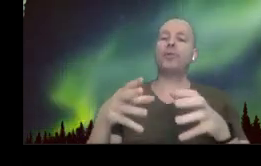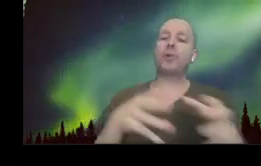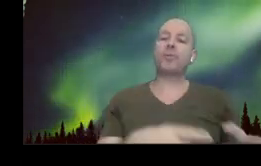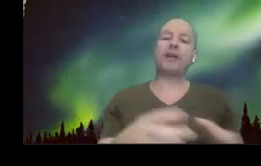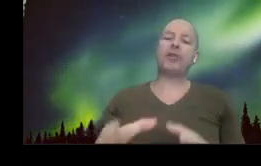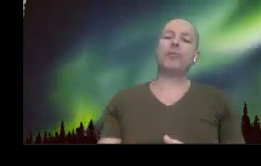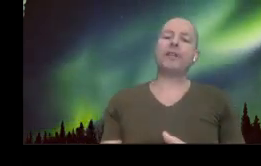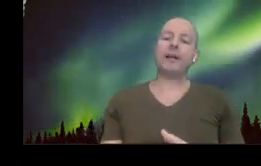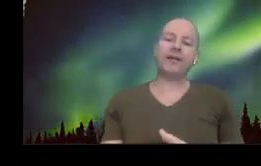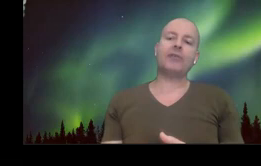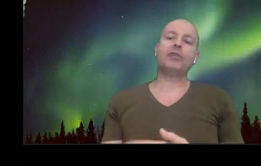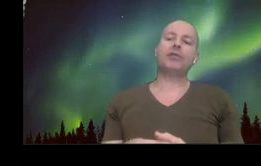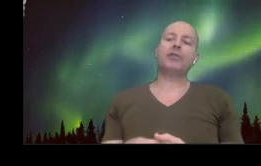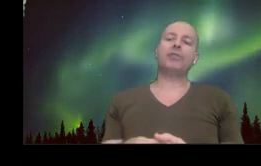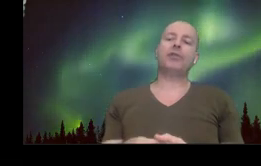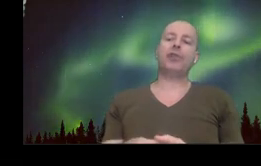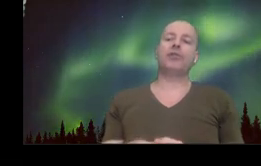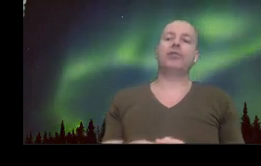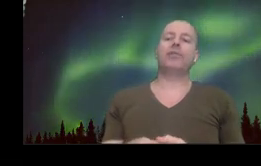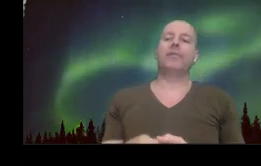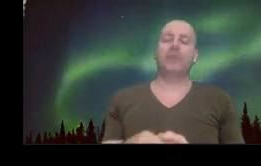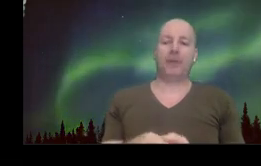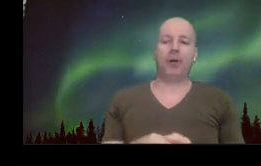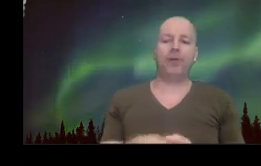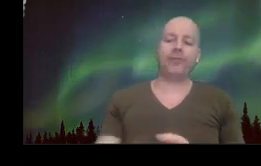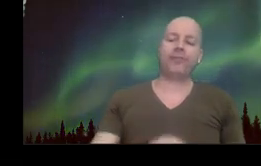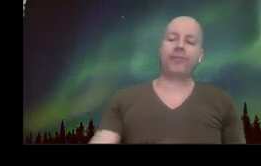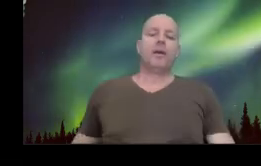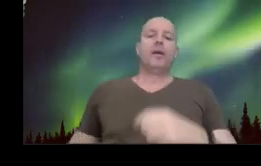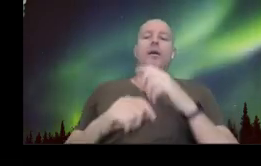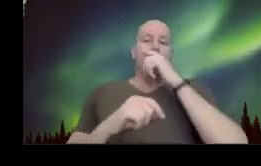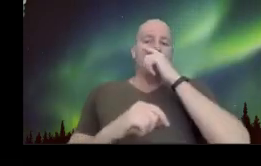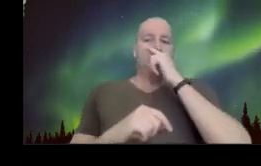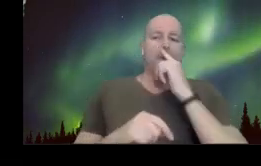os próprios proprietários são penalizados dentro desse processo. Tá bom?